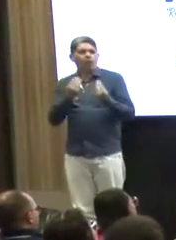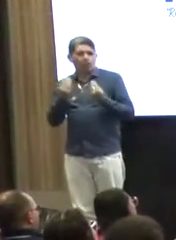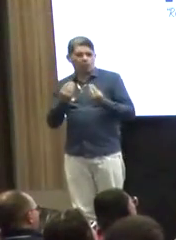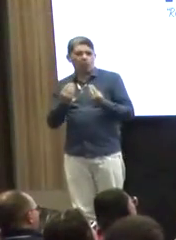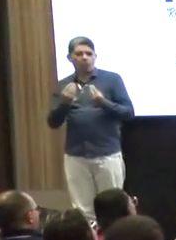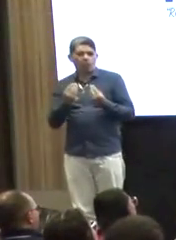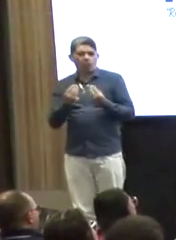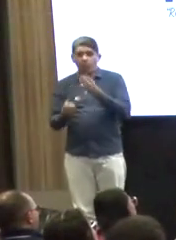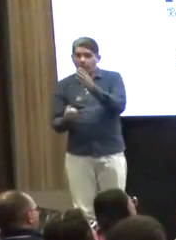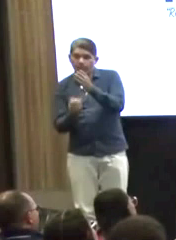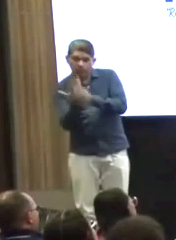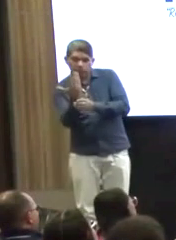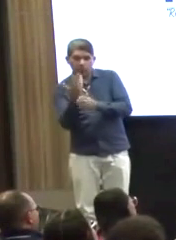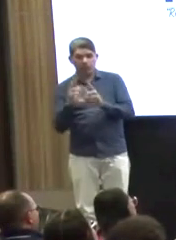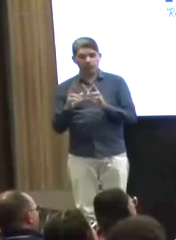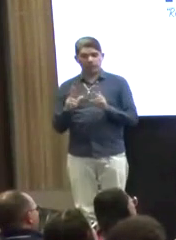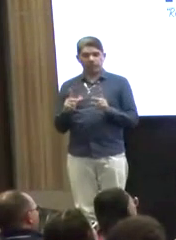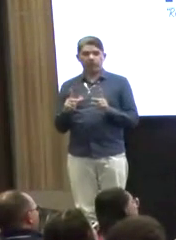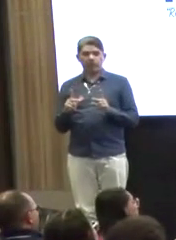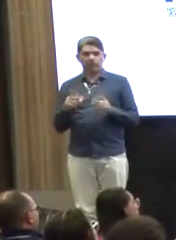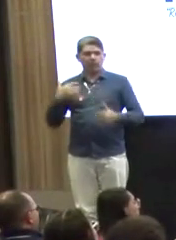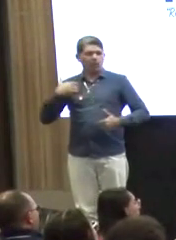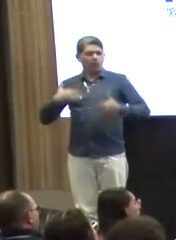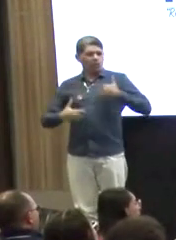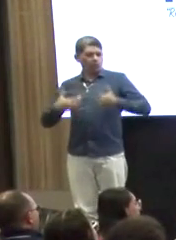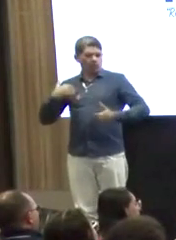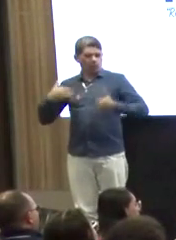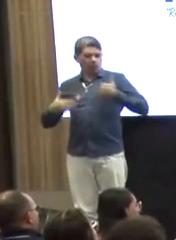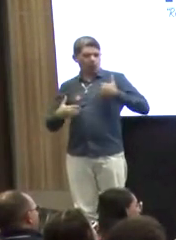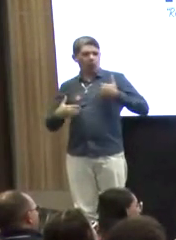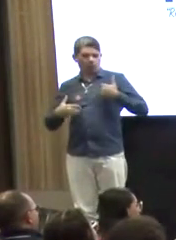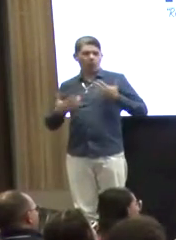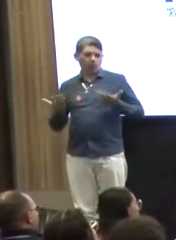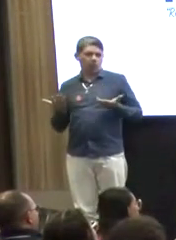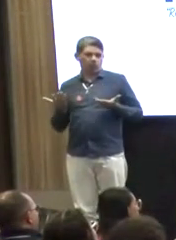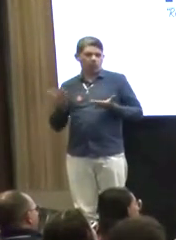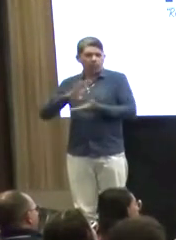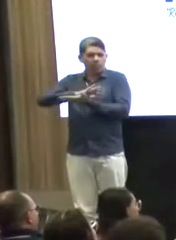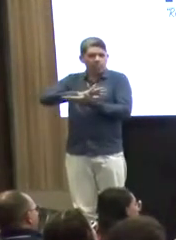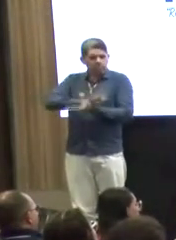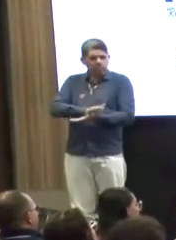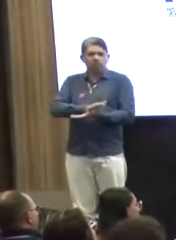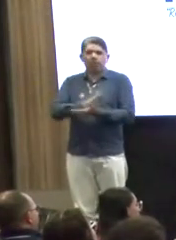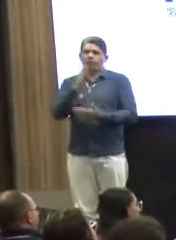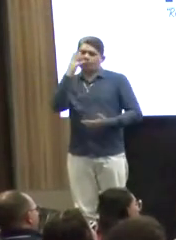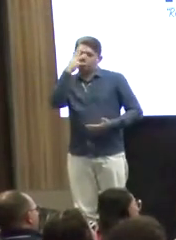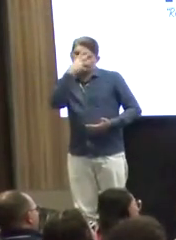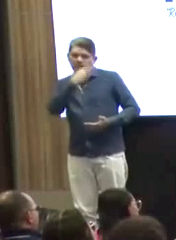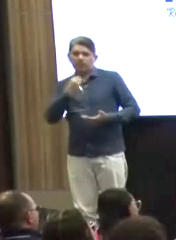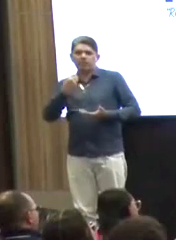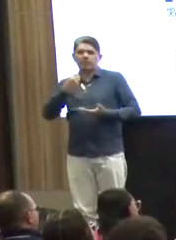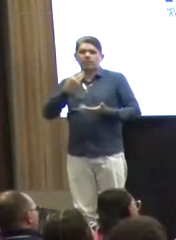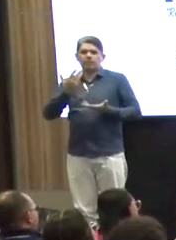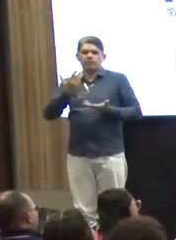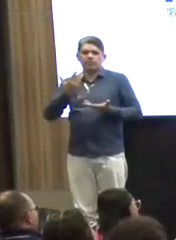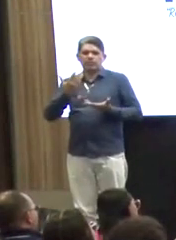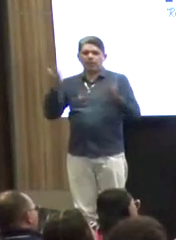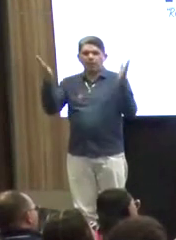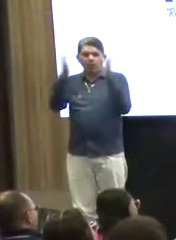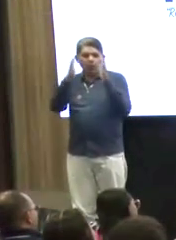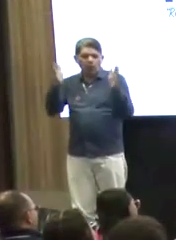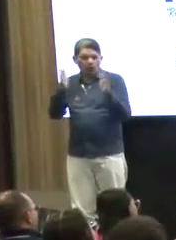da diferença, né? Hierarquização de corpos, de belezas, signos distintivos que o corpo é superfície